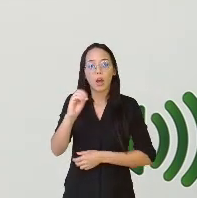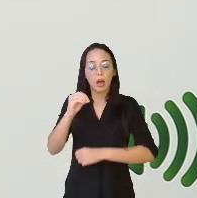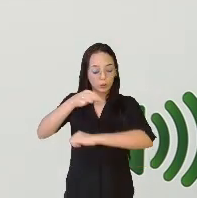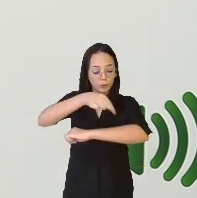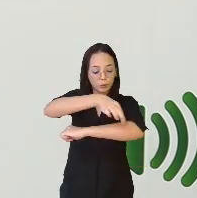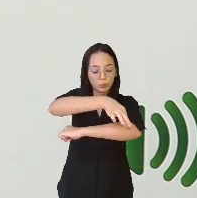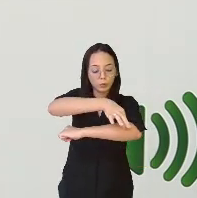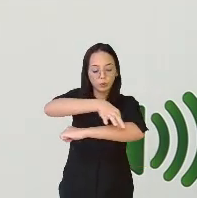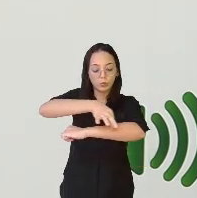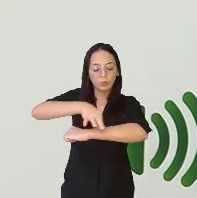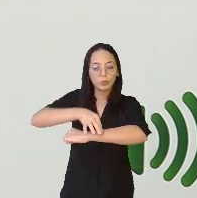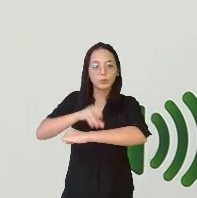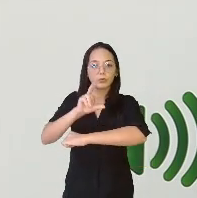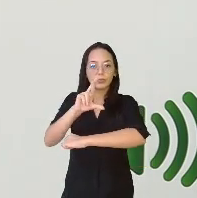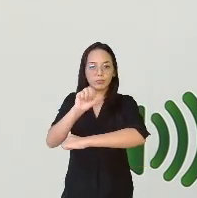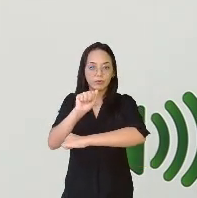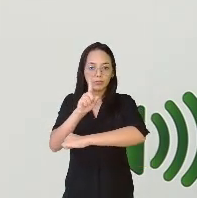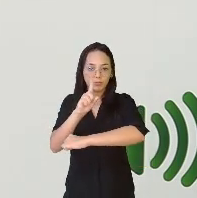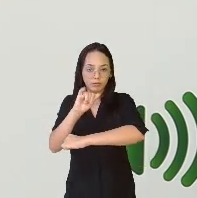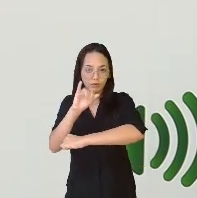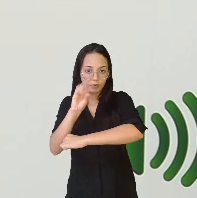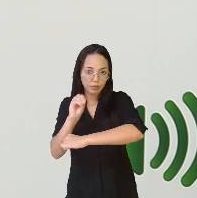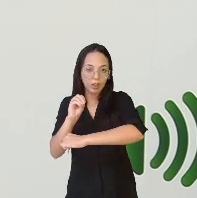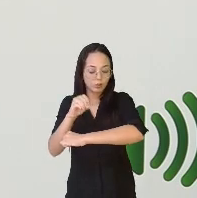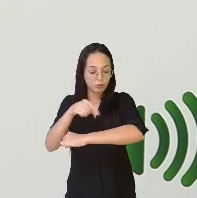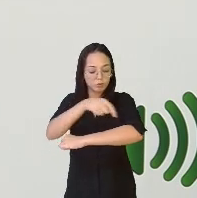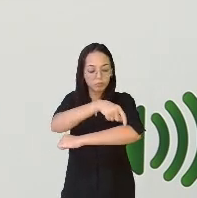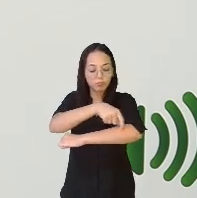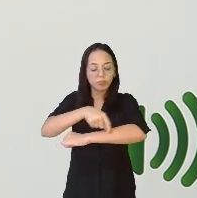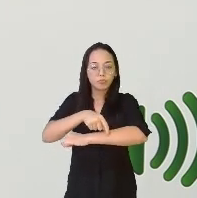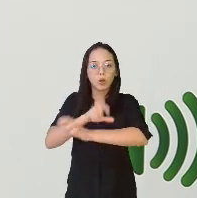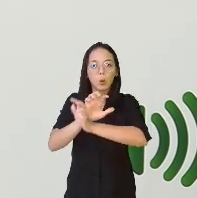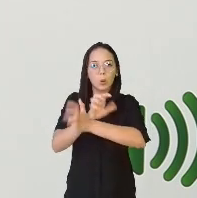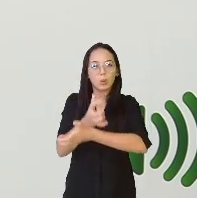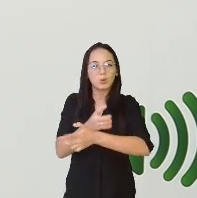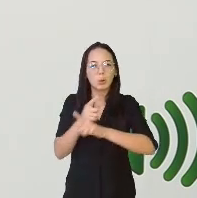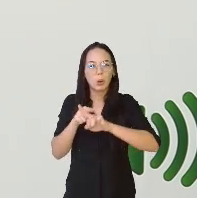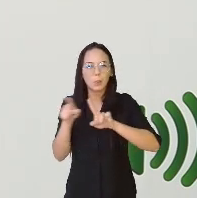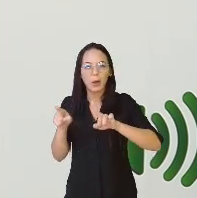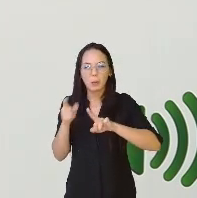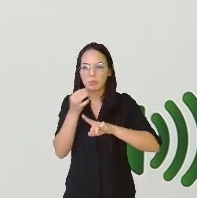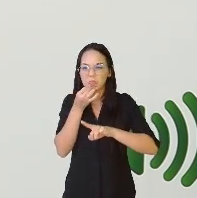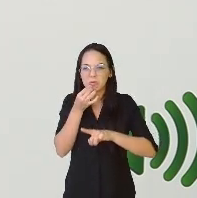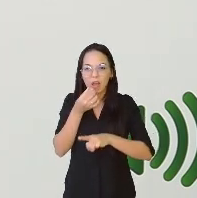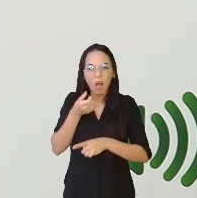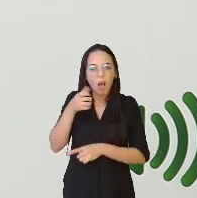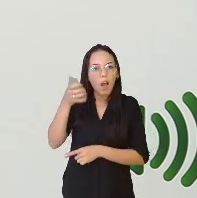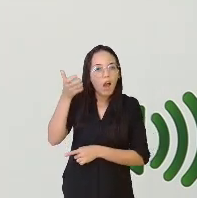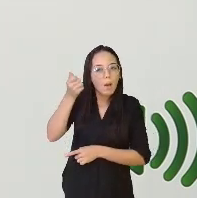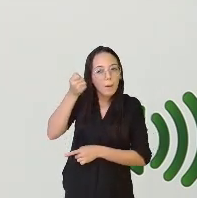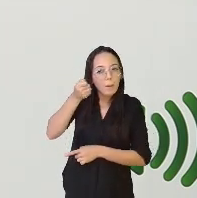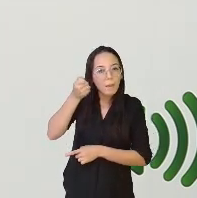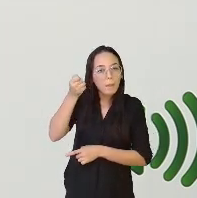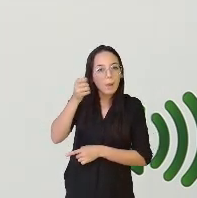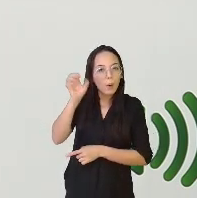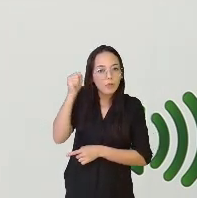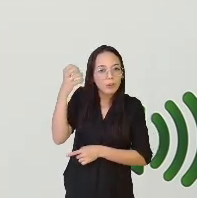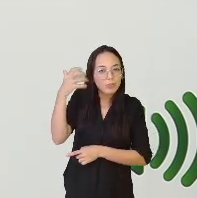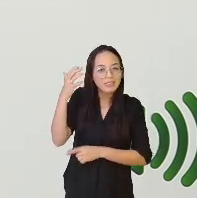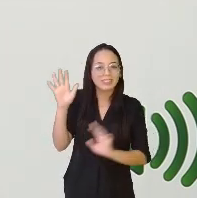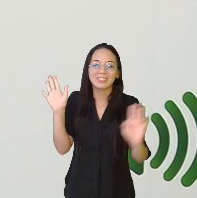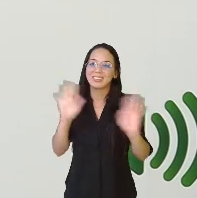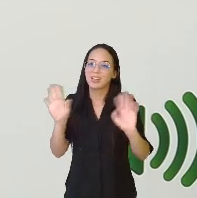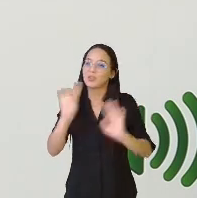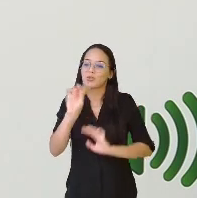que fica mais ou menos aqui, nessa região. Mas você não vai conseguir escutar música por ele não, é só o nome do osso mesmo,